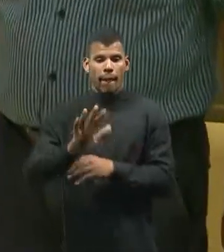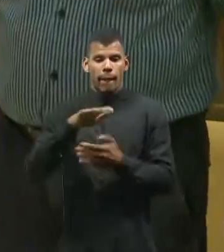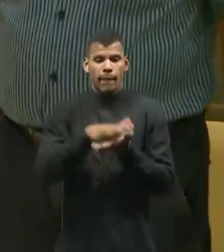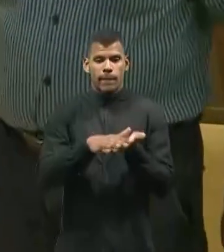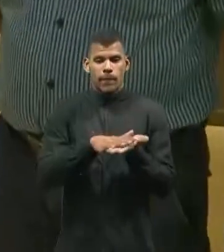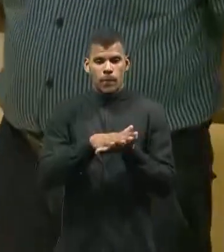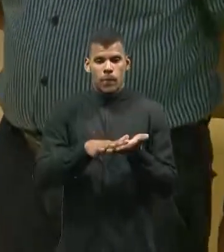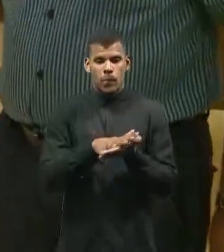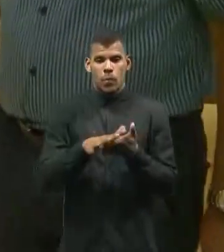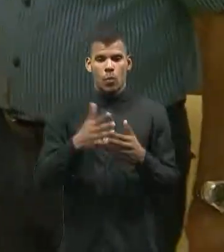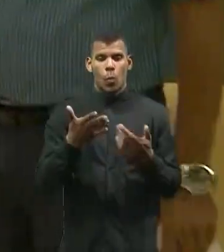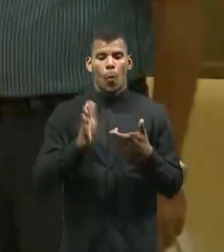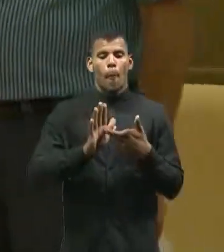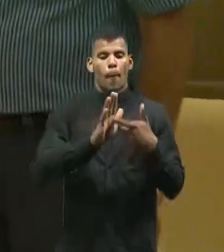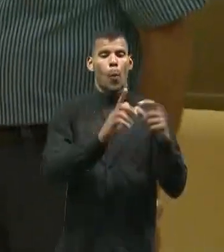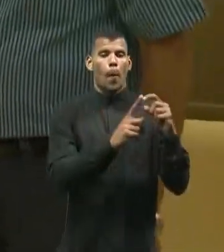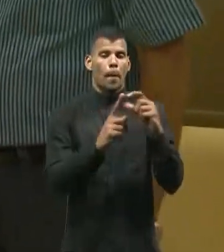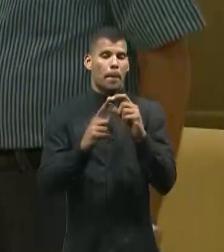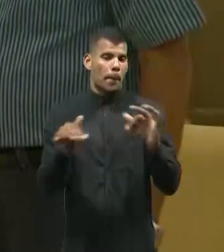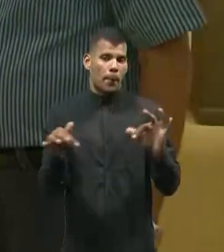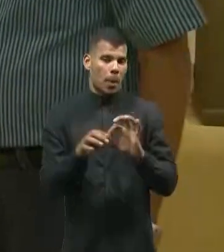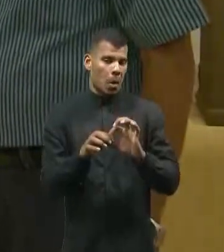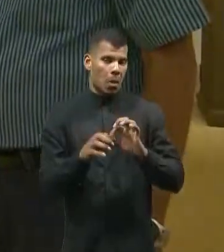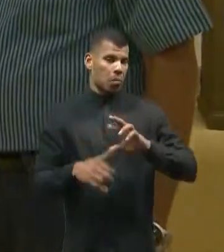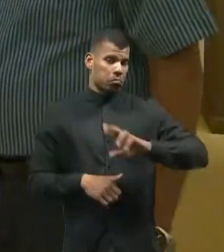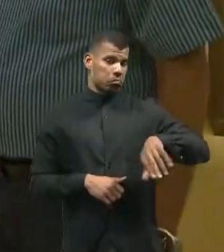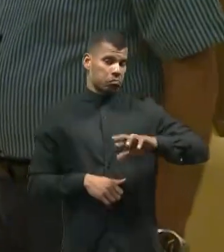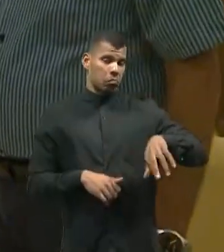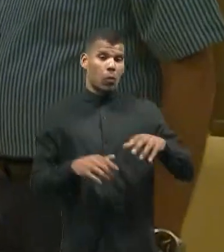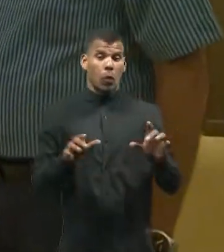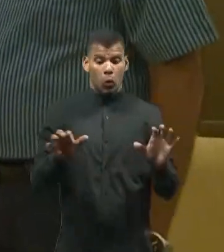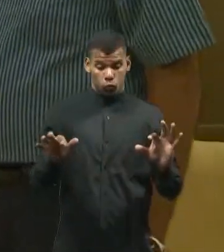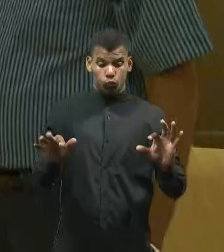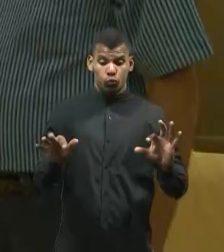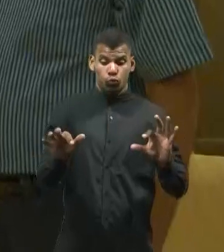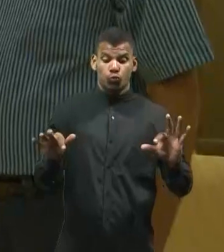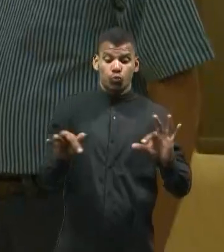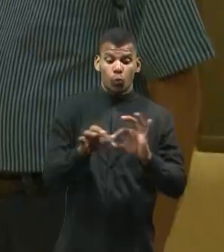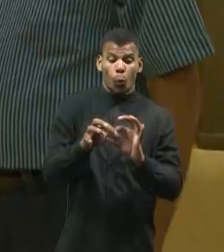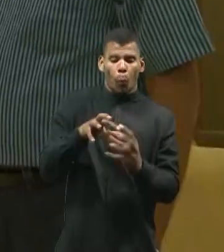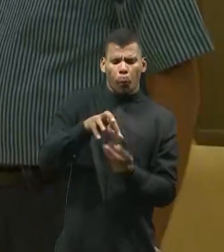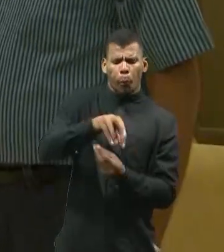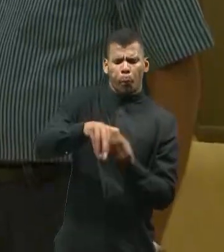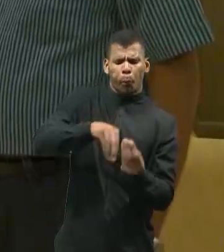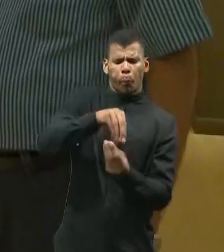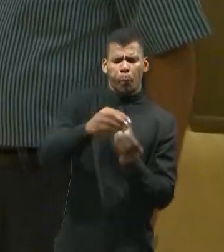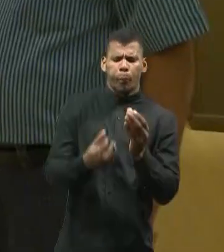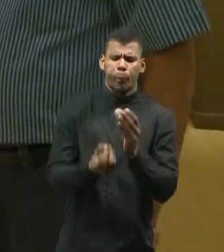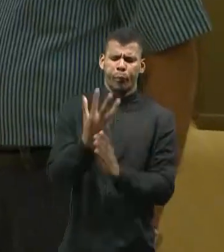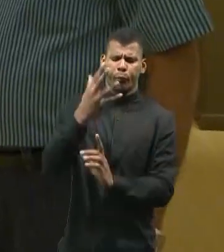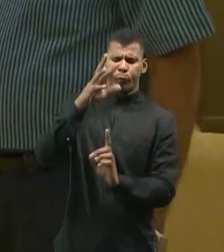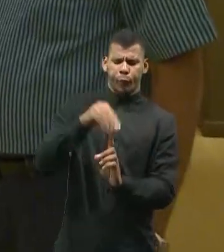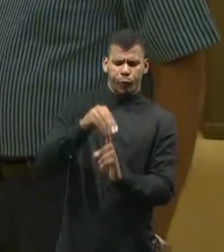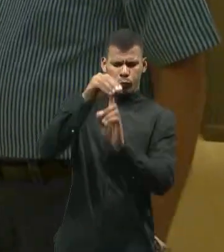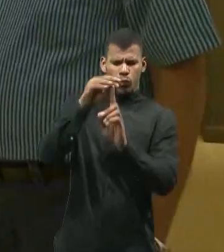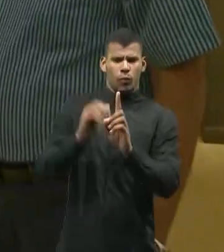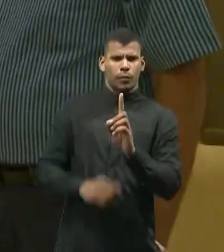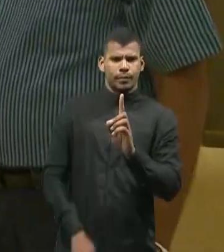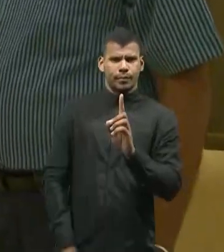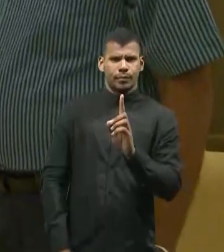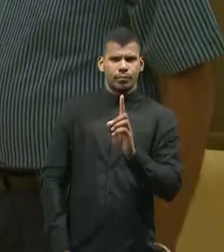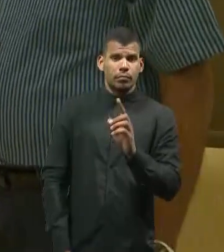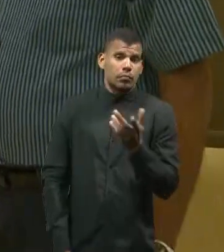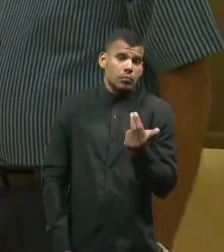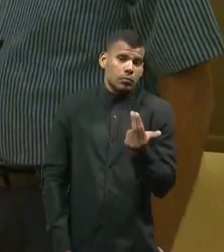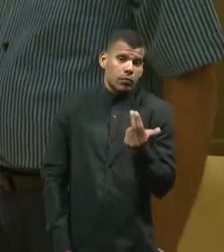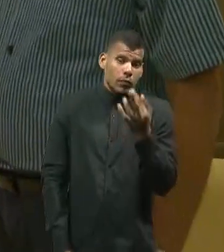imagem ilustra a palavra. Sim. É algo que se completa. Como é, por exemplo, o grande abismo da fé,